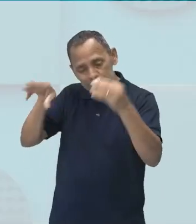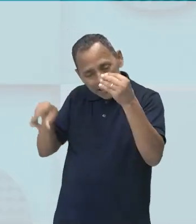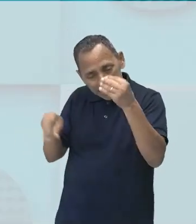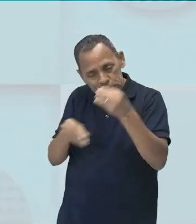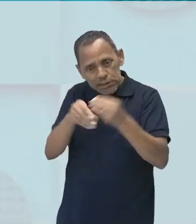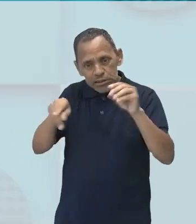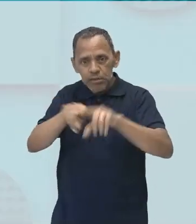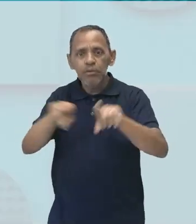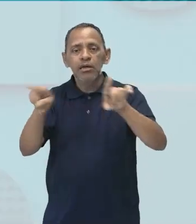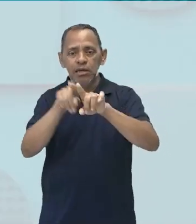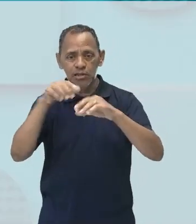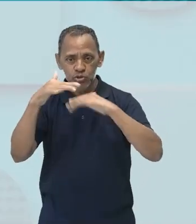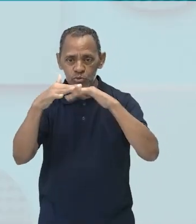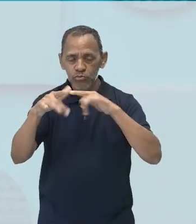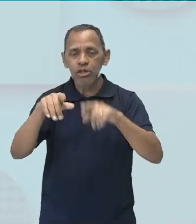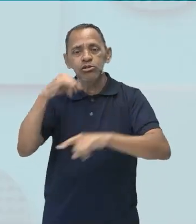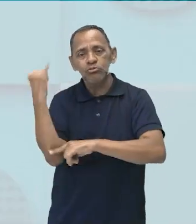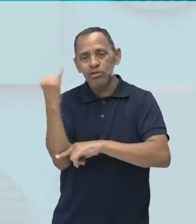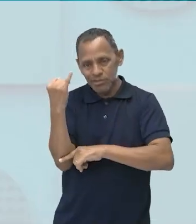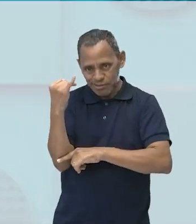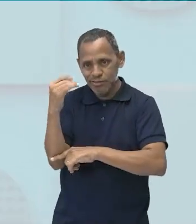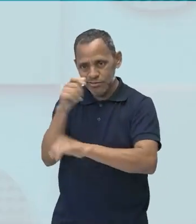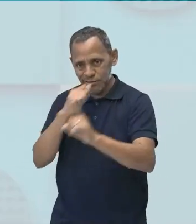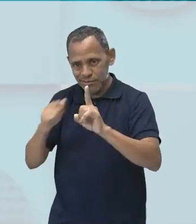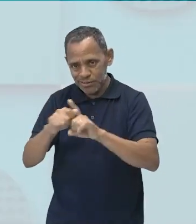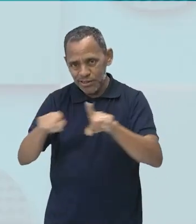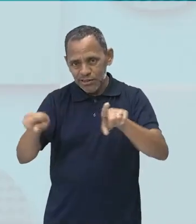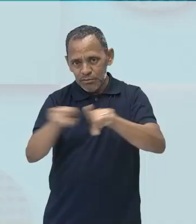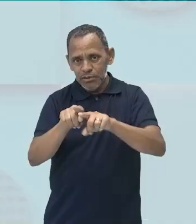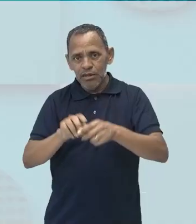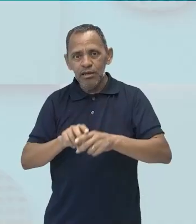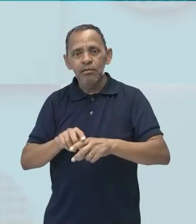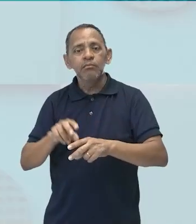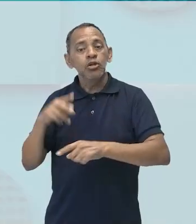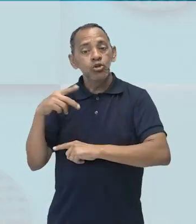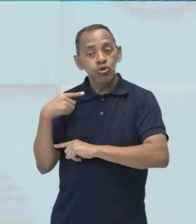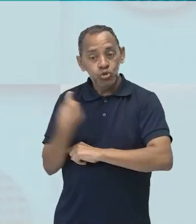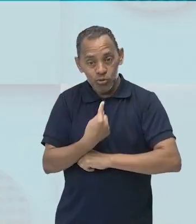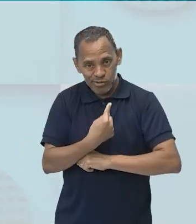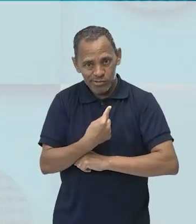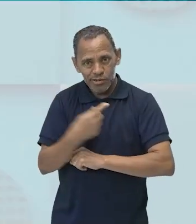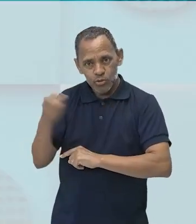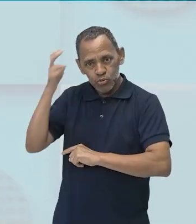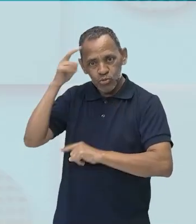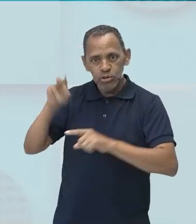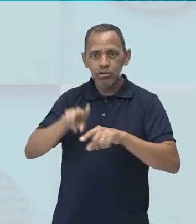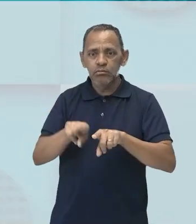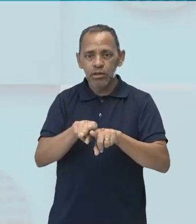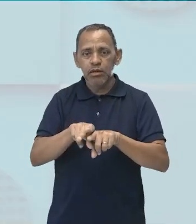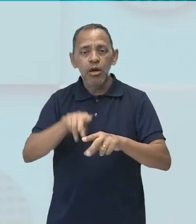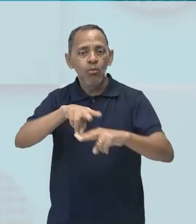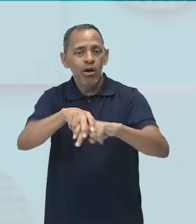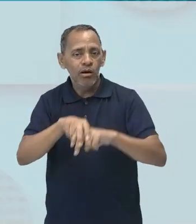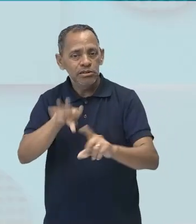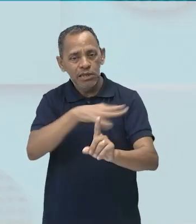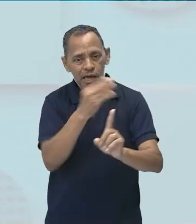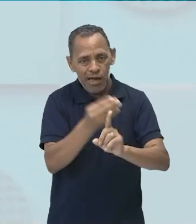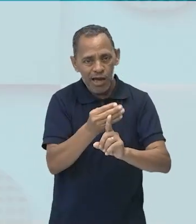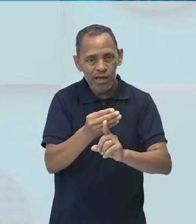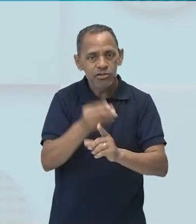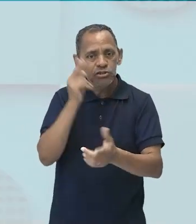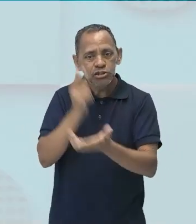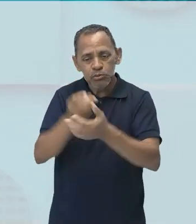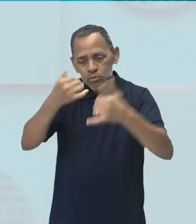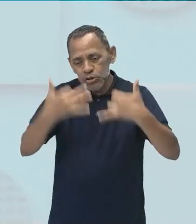movimentos, tão importante para a nossa sociedade e para a nossa cultura. Então, através da arte, eu sempre digo que a arte